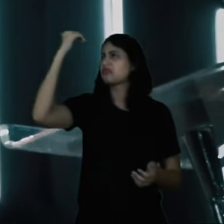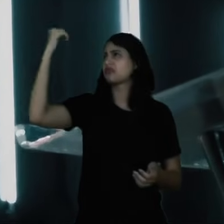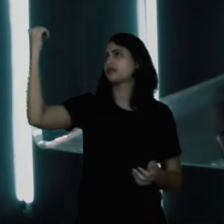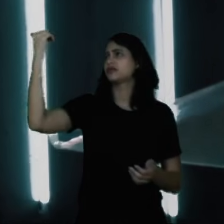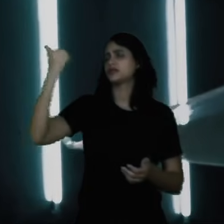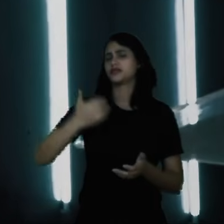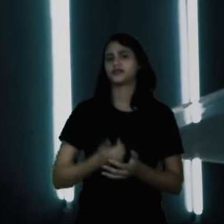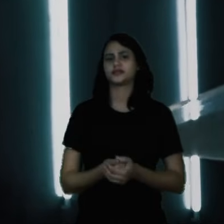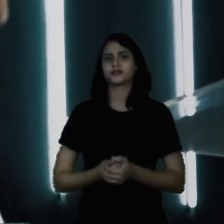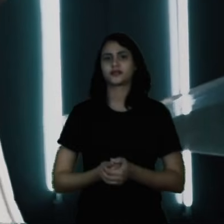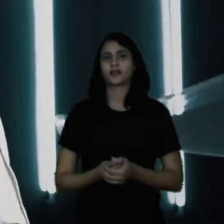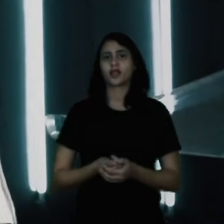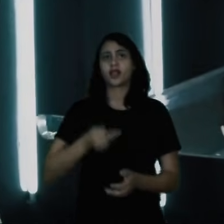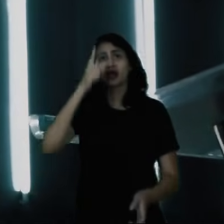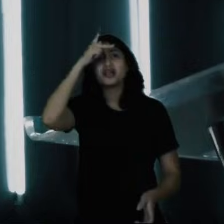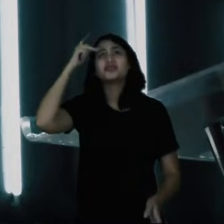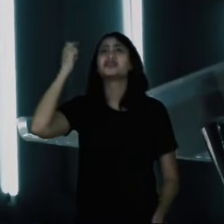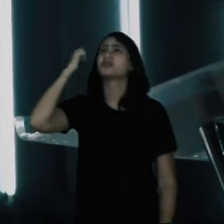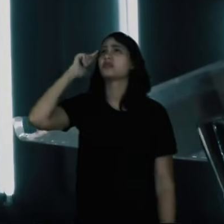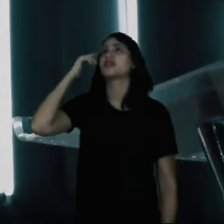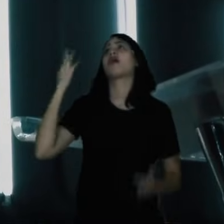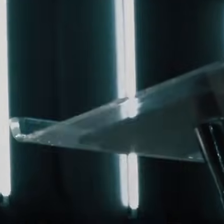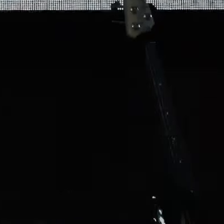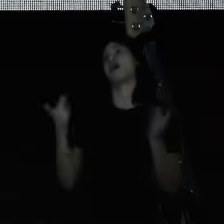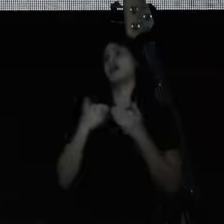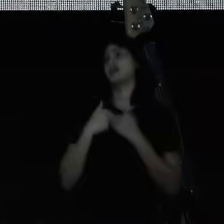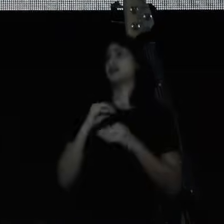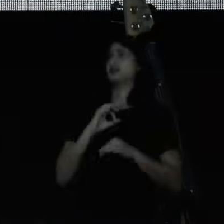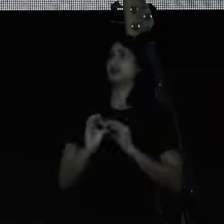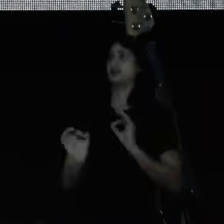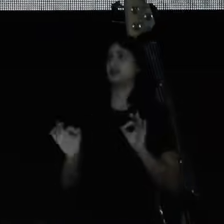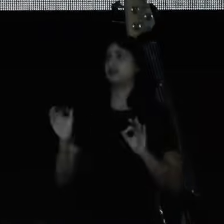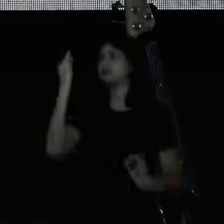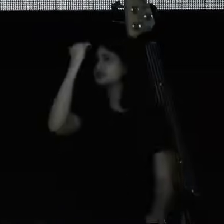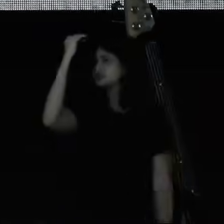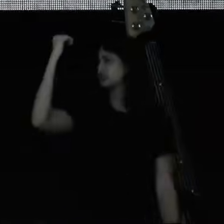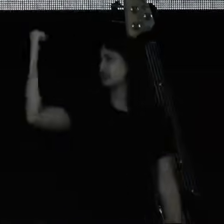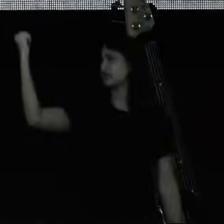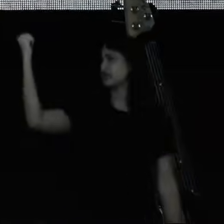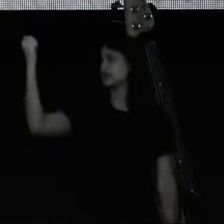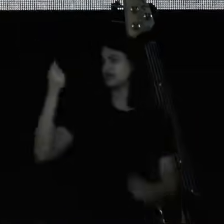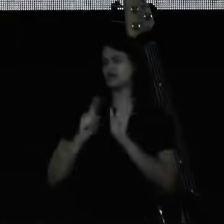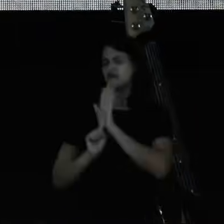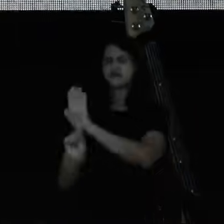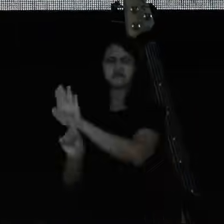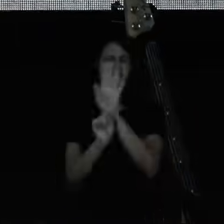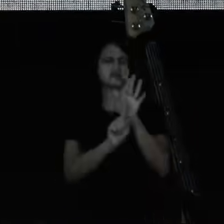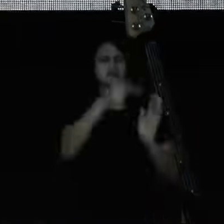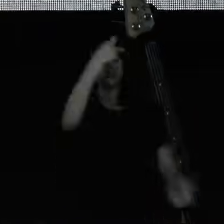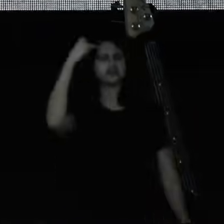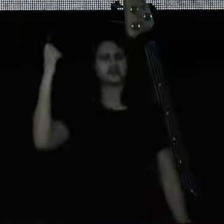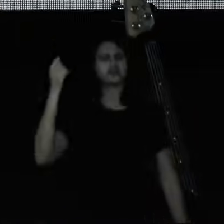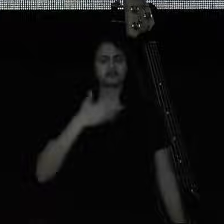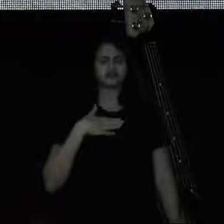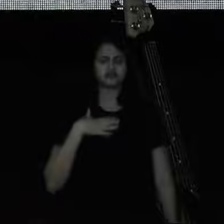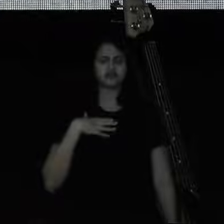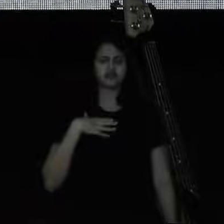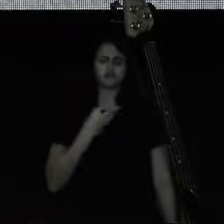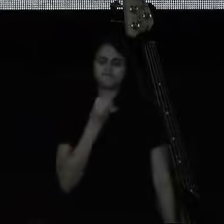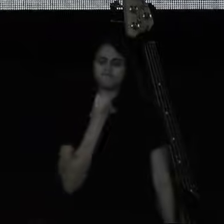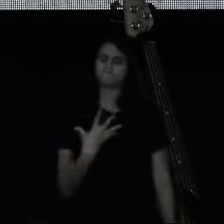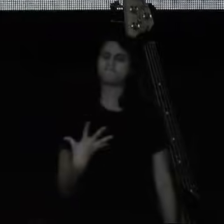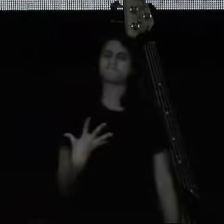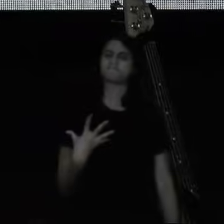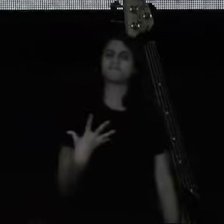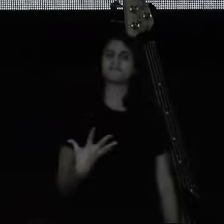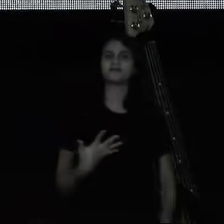pessoas pensam? Ah, porque se eu conseguir uma promoção, vou mostrar para fulano e tal que eu sou bom. Estou mentindo?